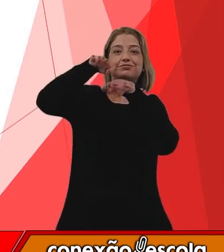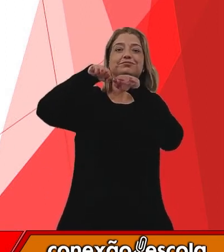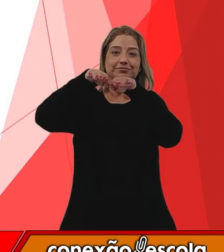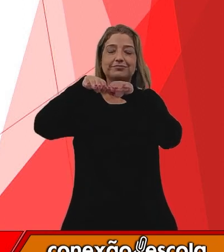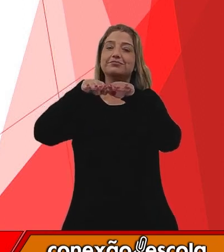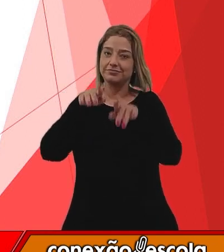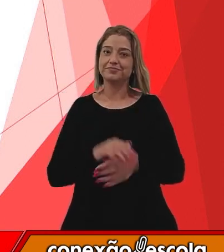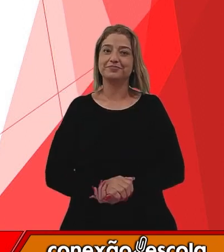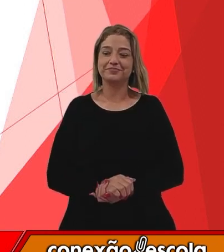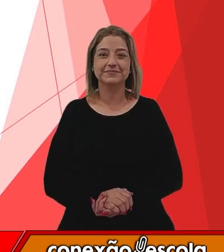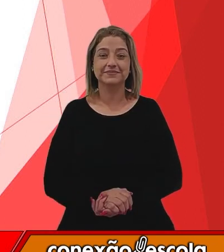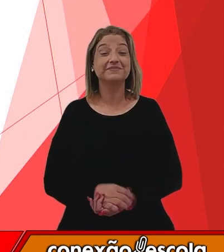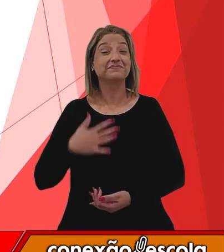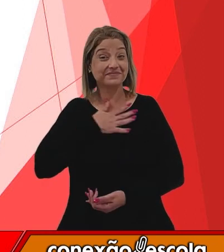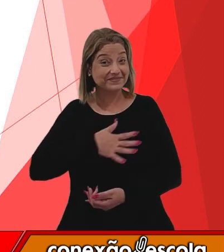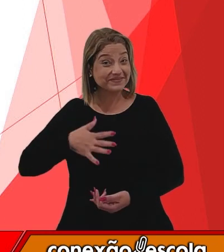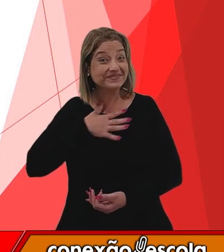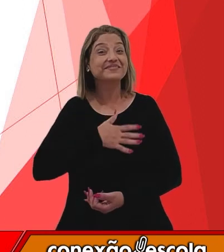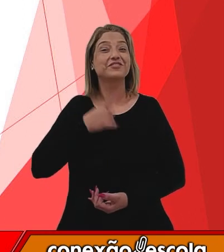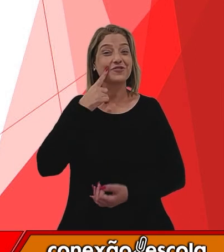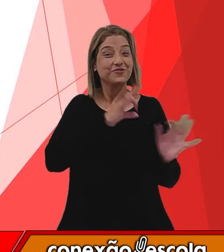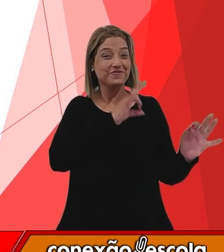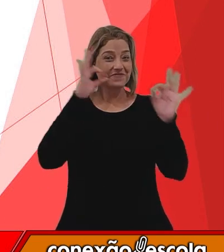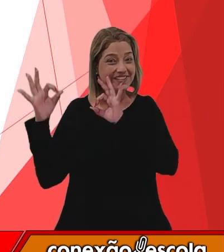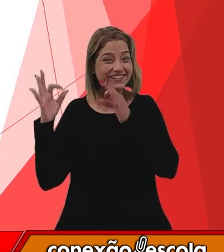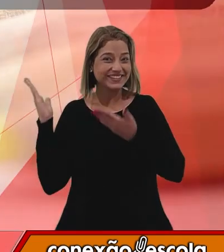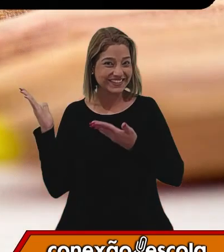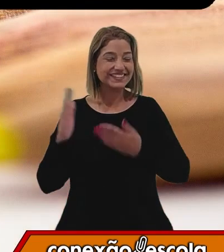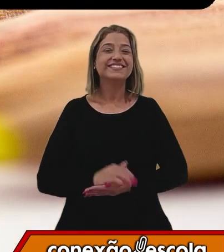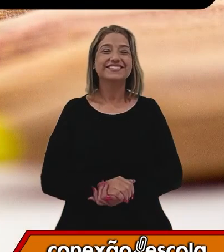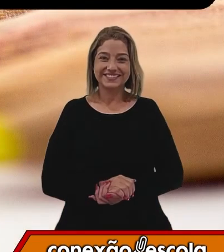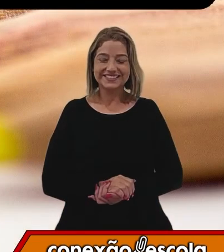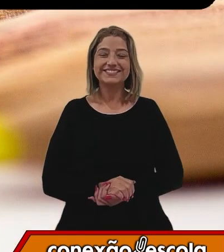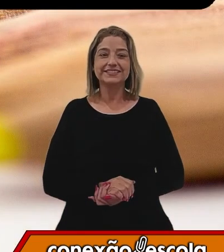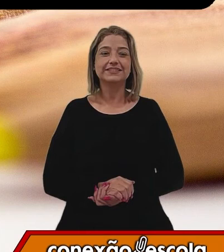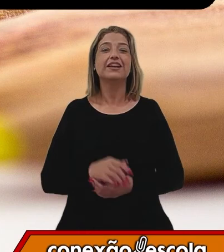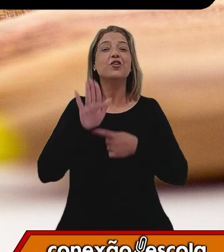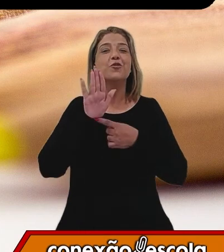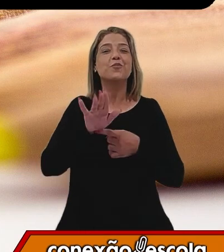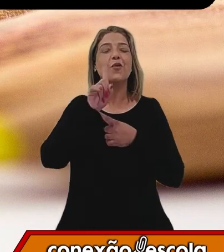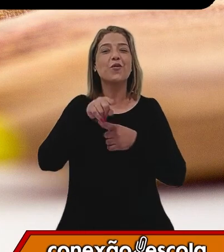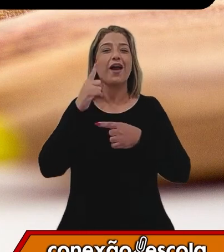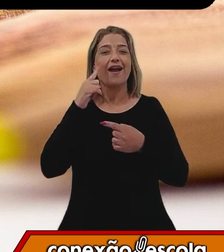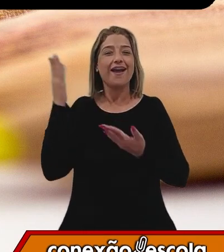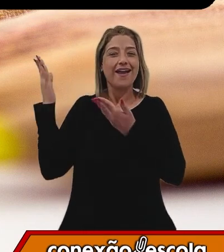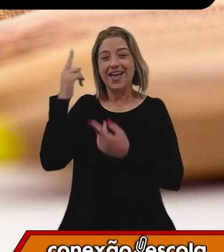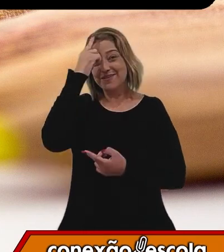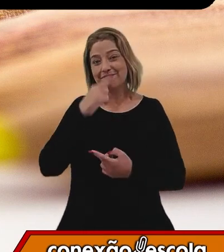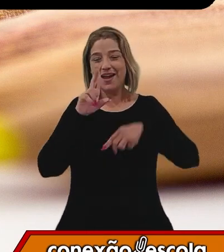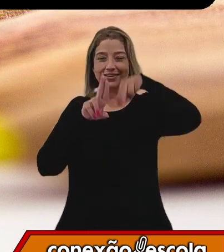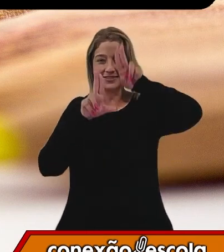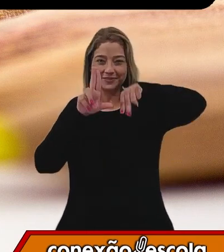Boa! Verdade! Gostaram do vídeo? Eu trouxe essa imagem, essa